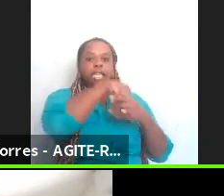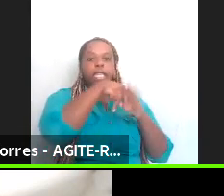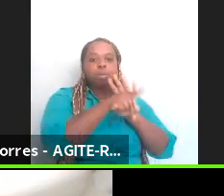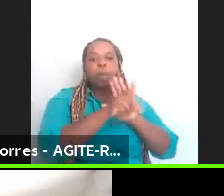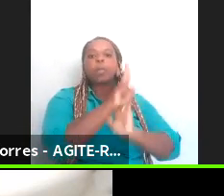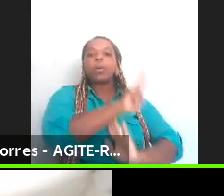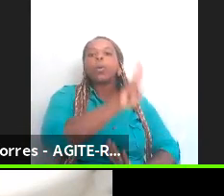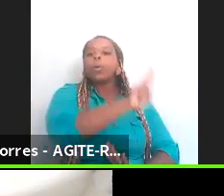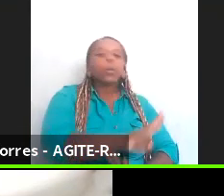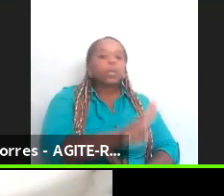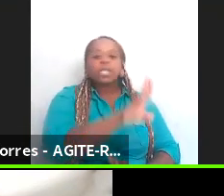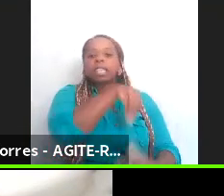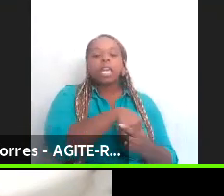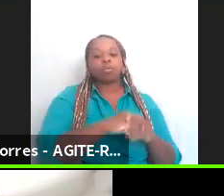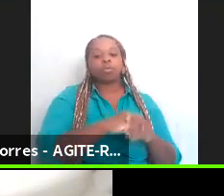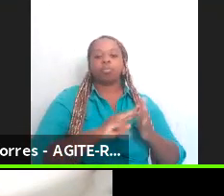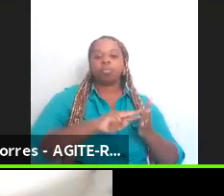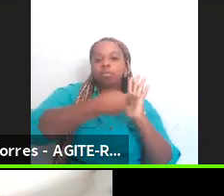interpretação?